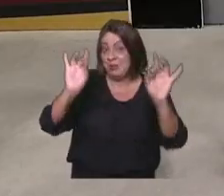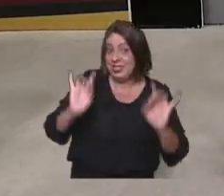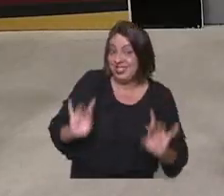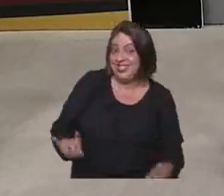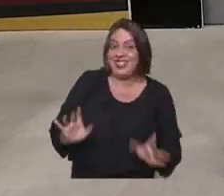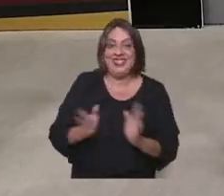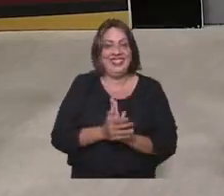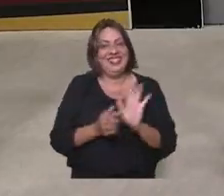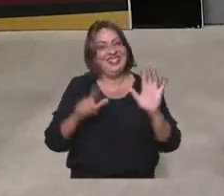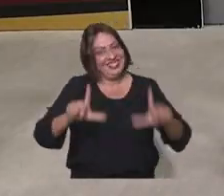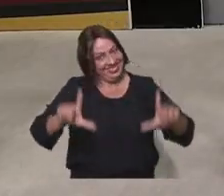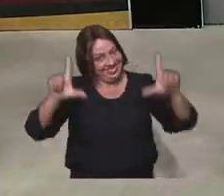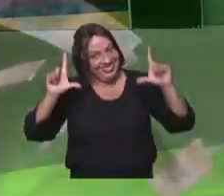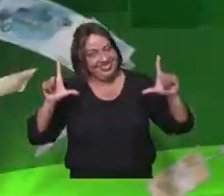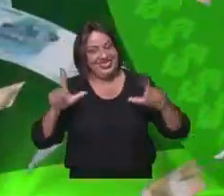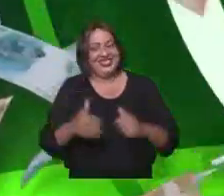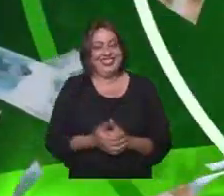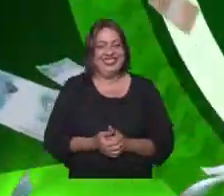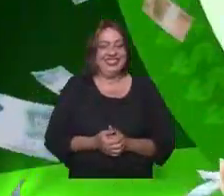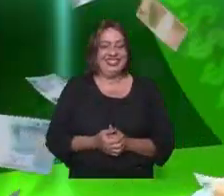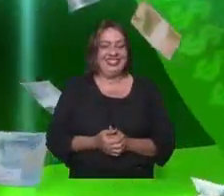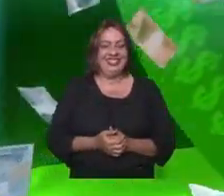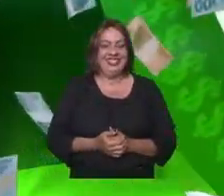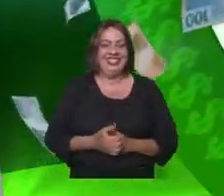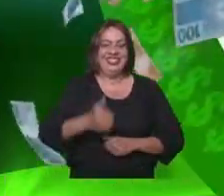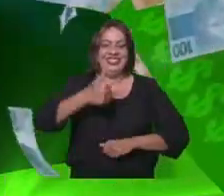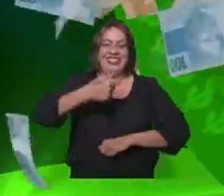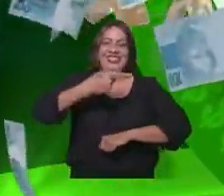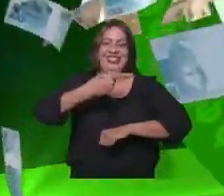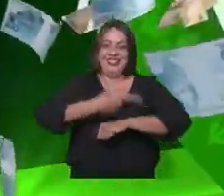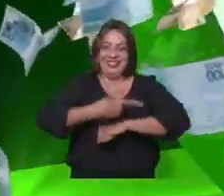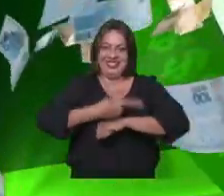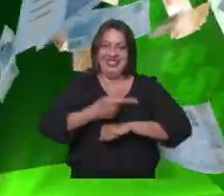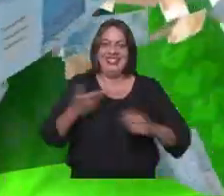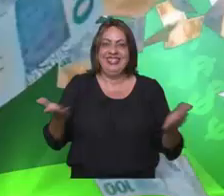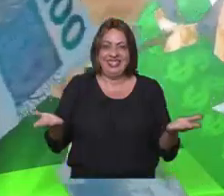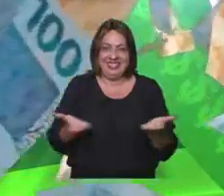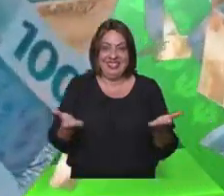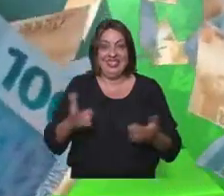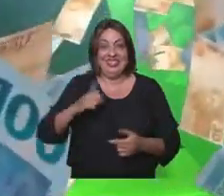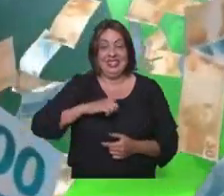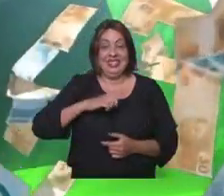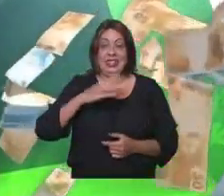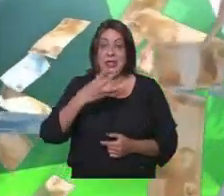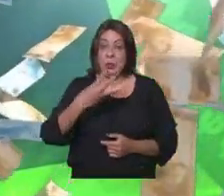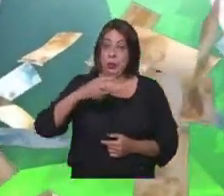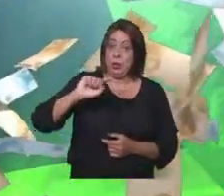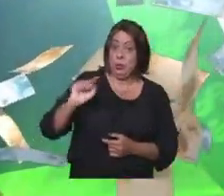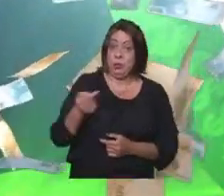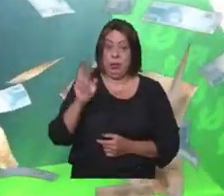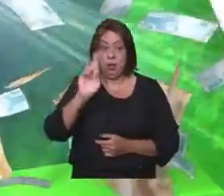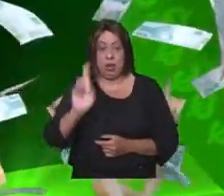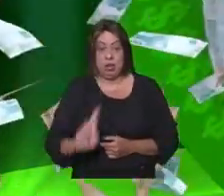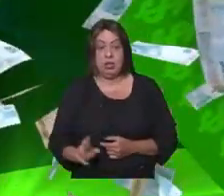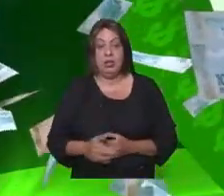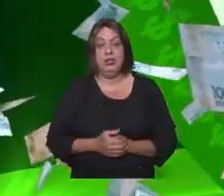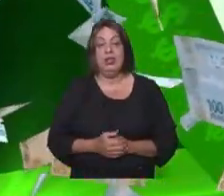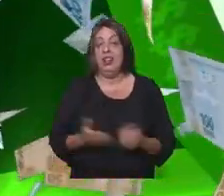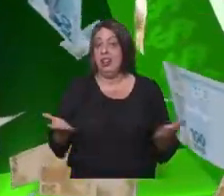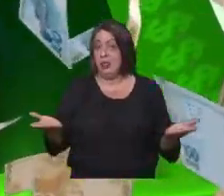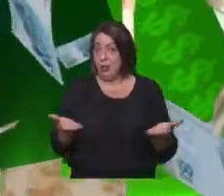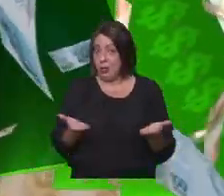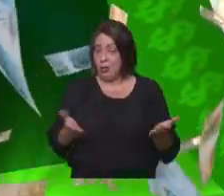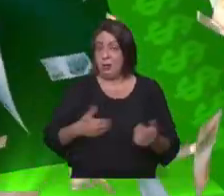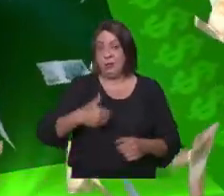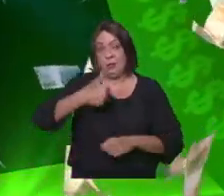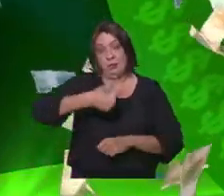demais! Põe na tela! No primeiro prêmio de hoje, tem R$4.000! R$4.000 agora,